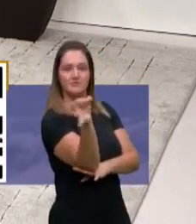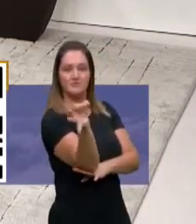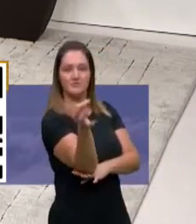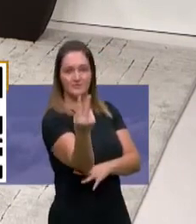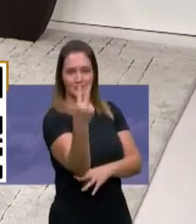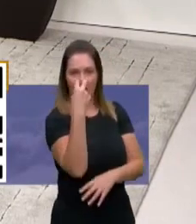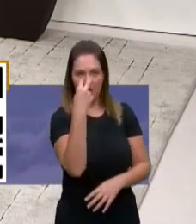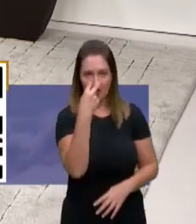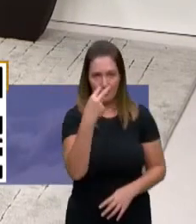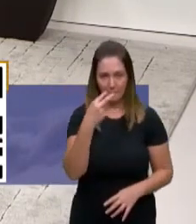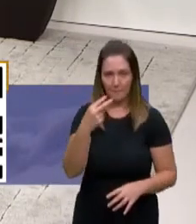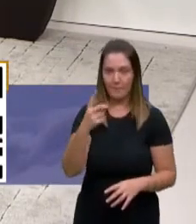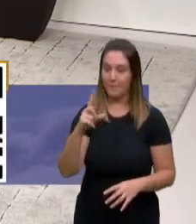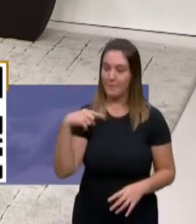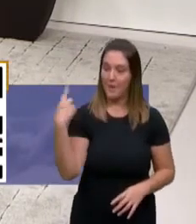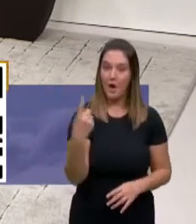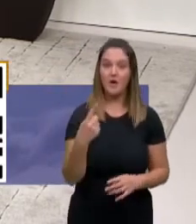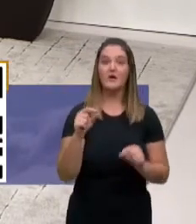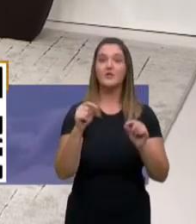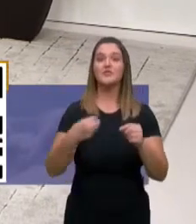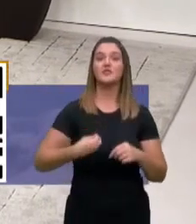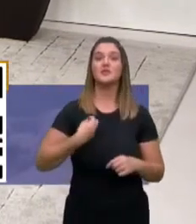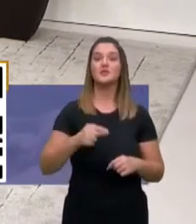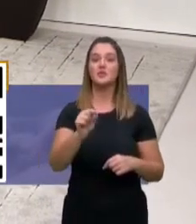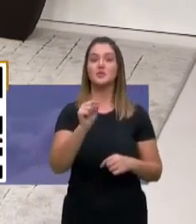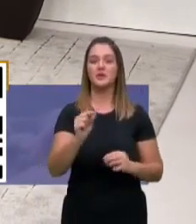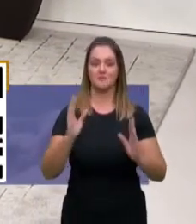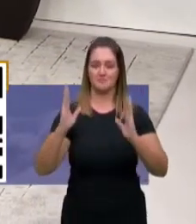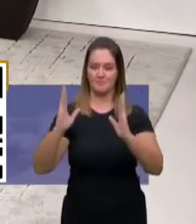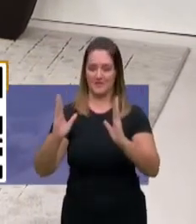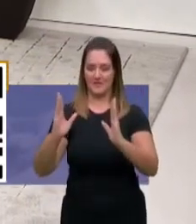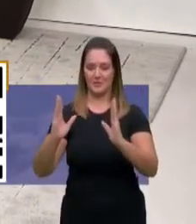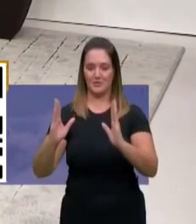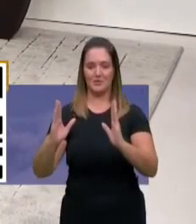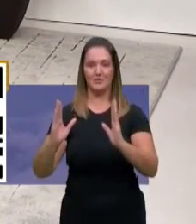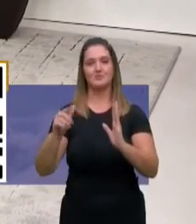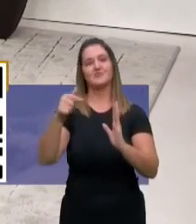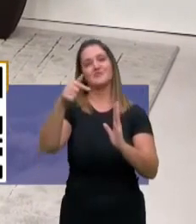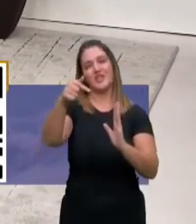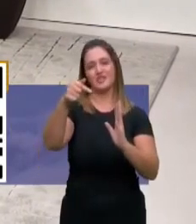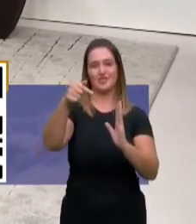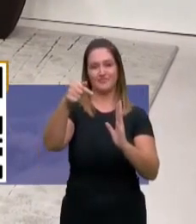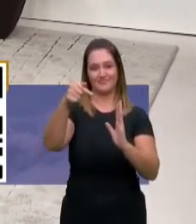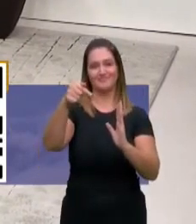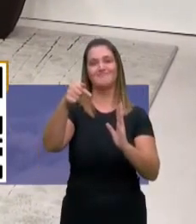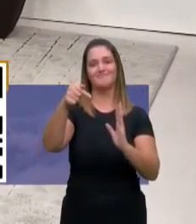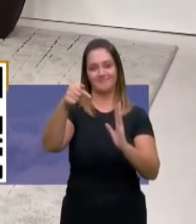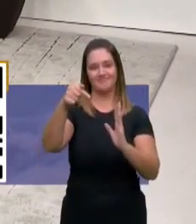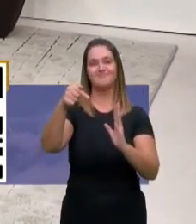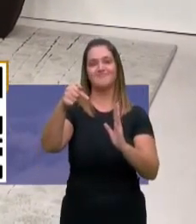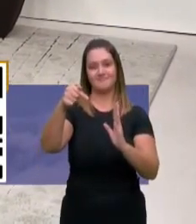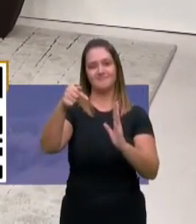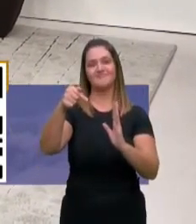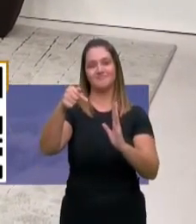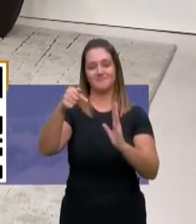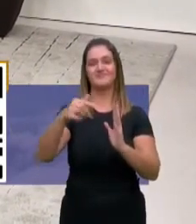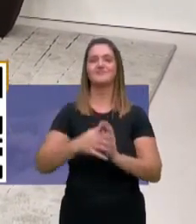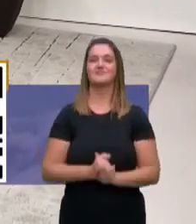é? Então, escuta aqui, seu João, nós estamos vivendo no período da sétima fase da igreja